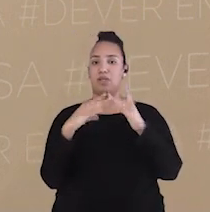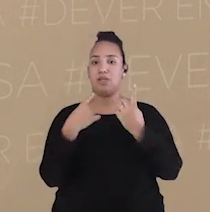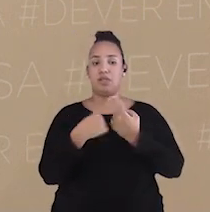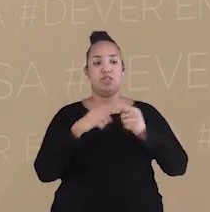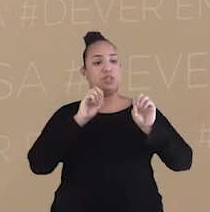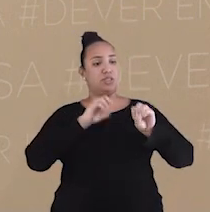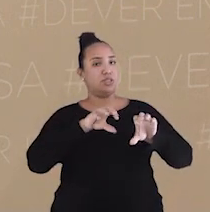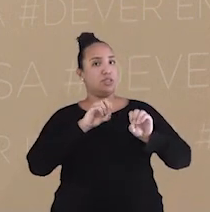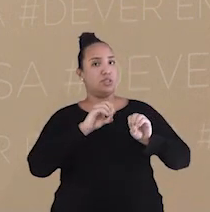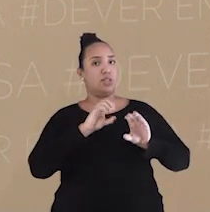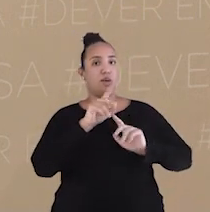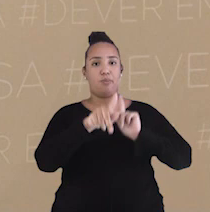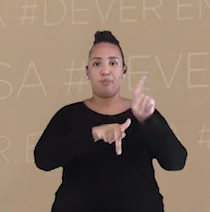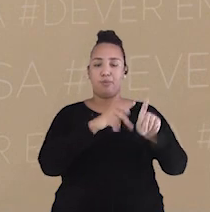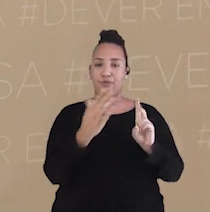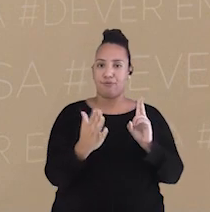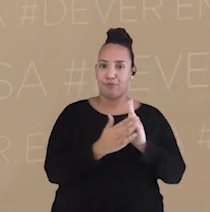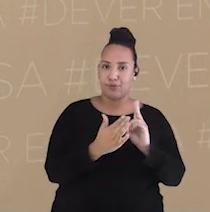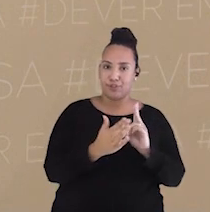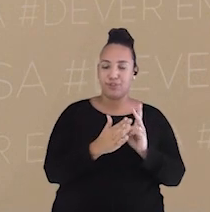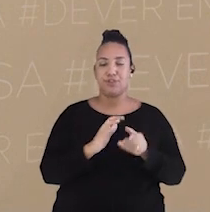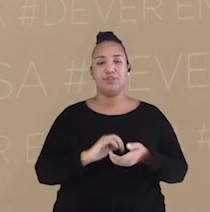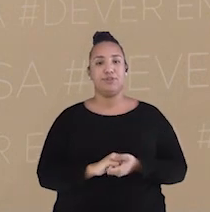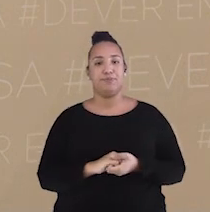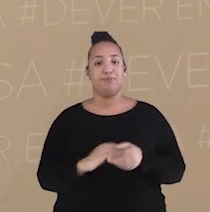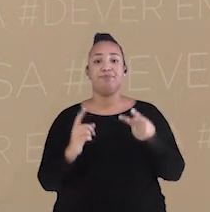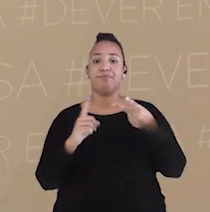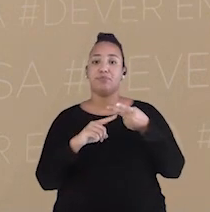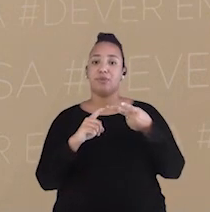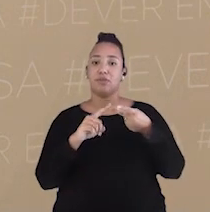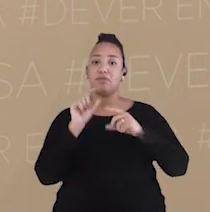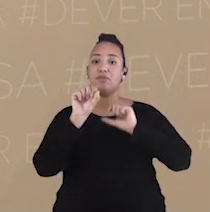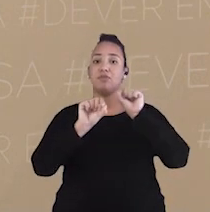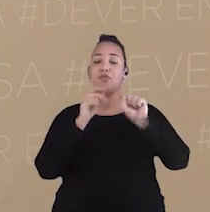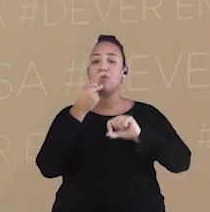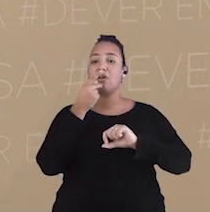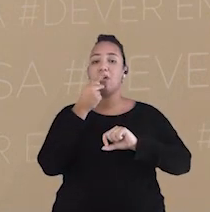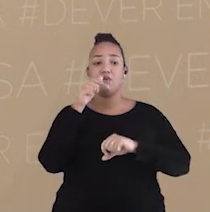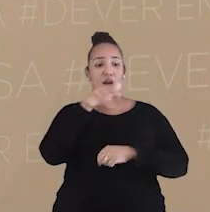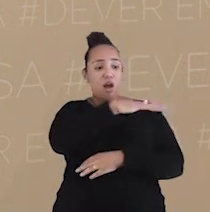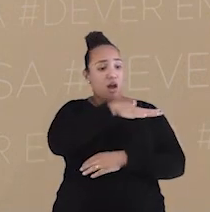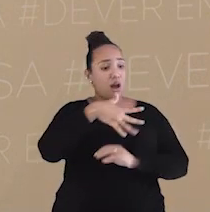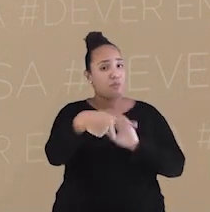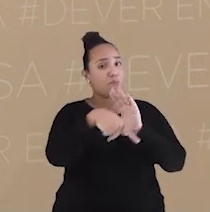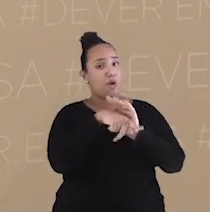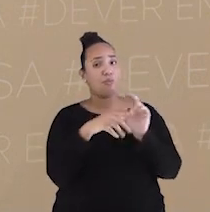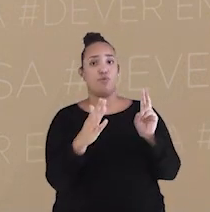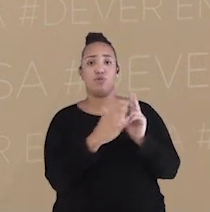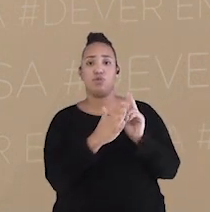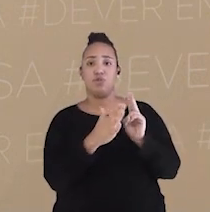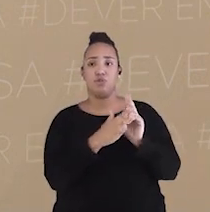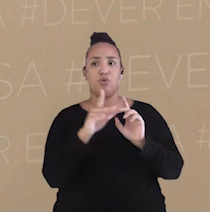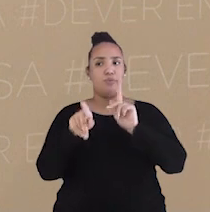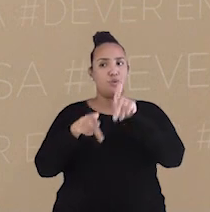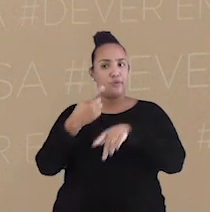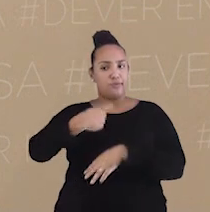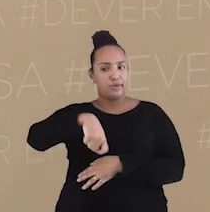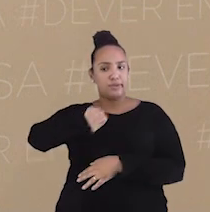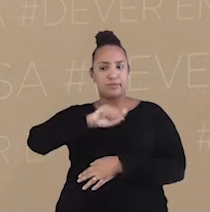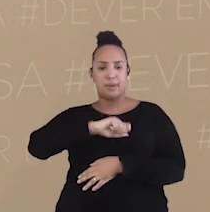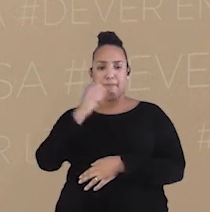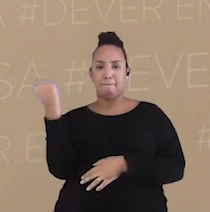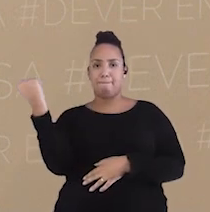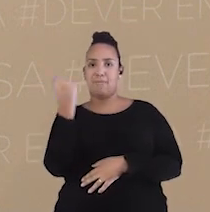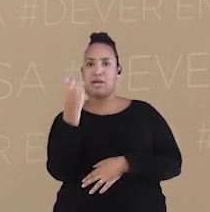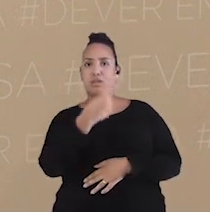pela igreja para catequizar os nativos. Las Casas defendia que aquelas terras eram dos indígenas e que os espanhóis